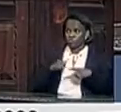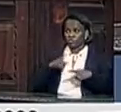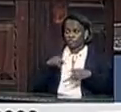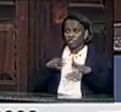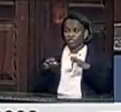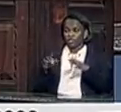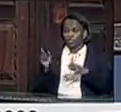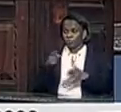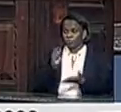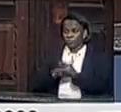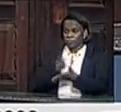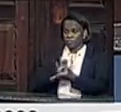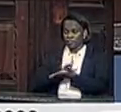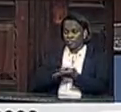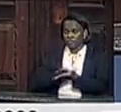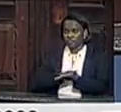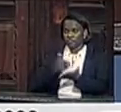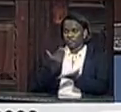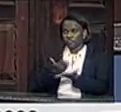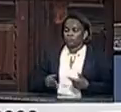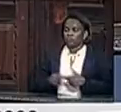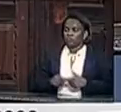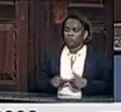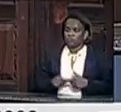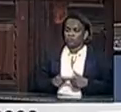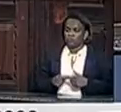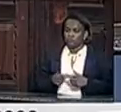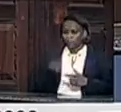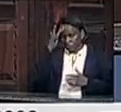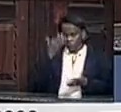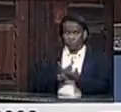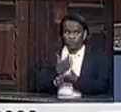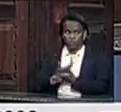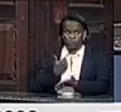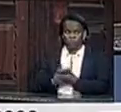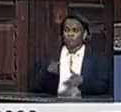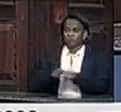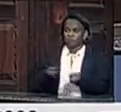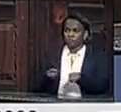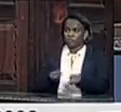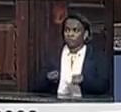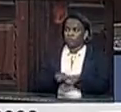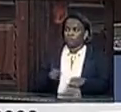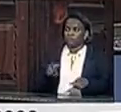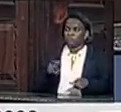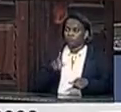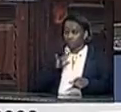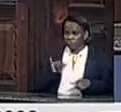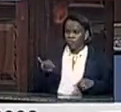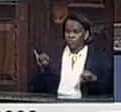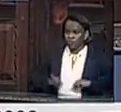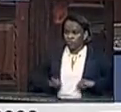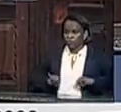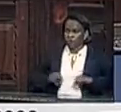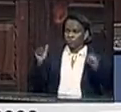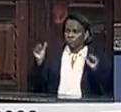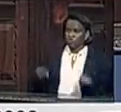eu quero chamar a atenção é mais uma vez, o mérito, presidente. Está recaindo sobre o consumidor, o que, no